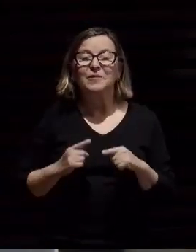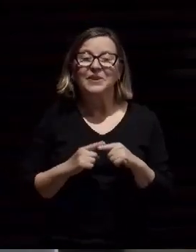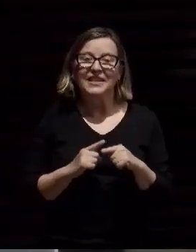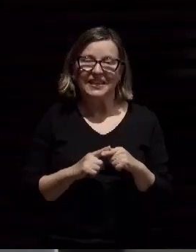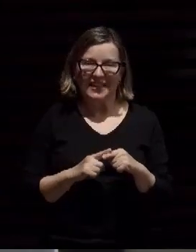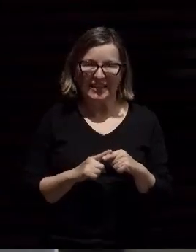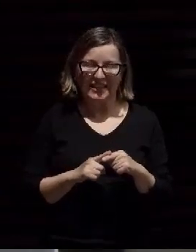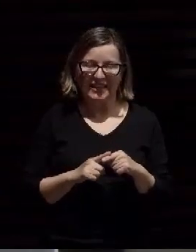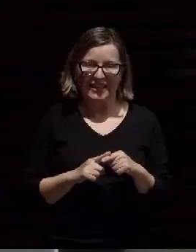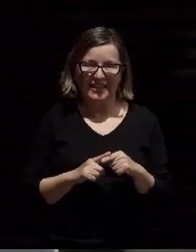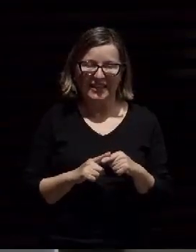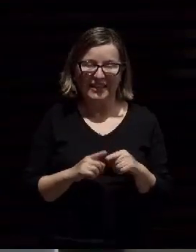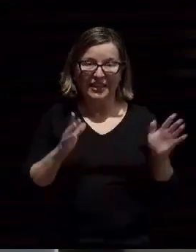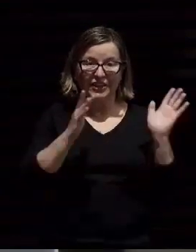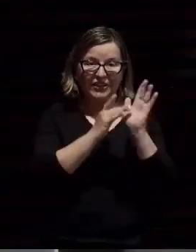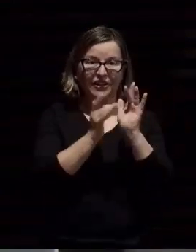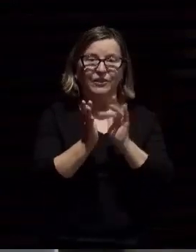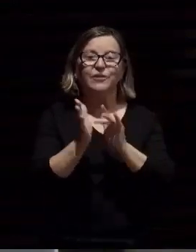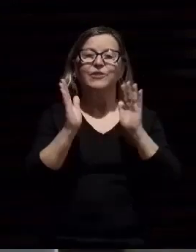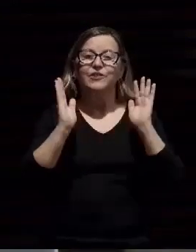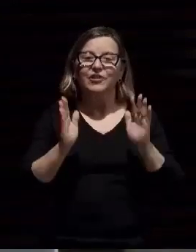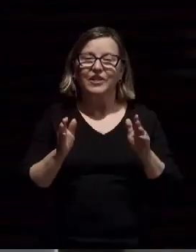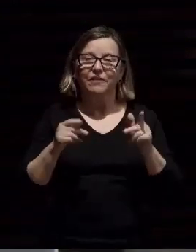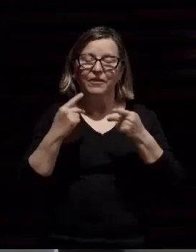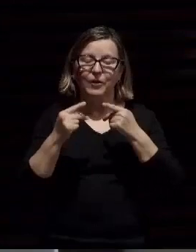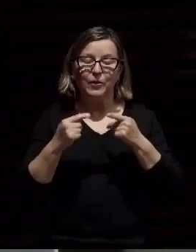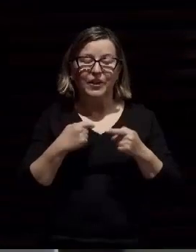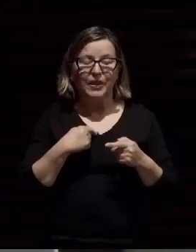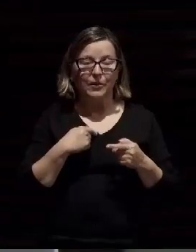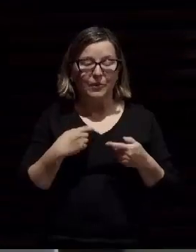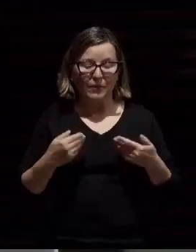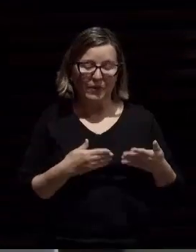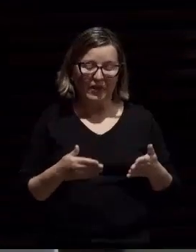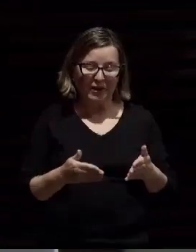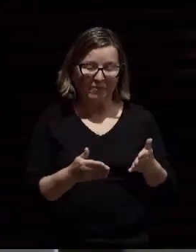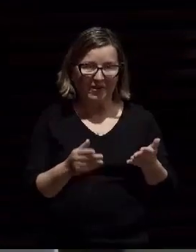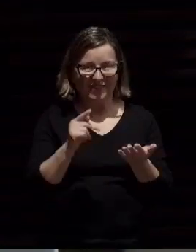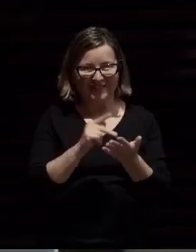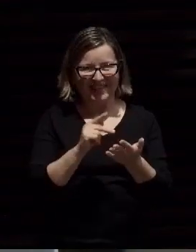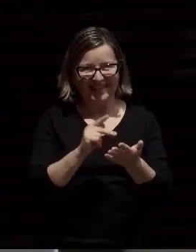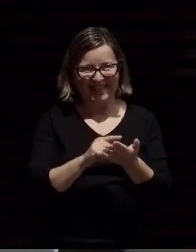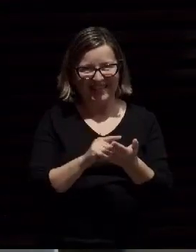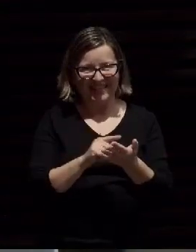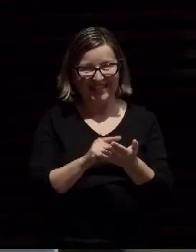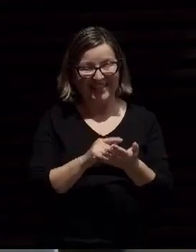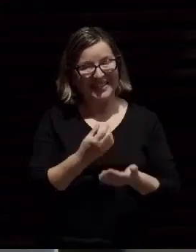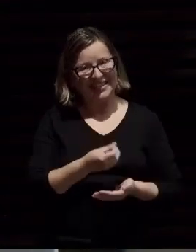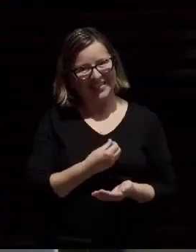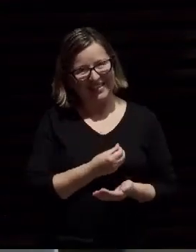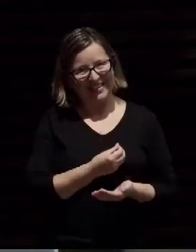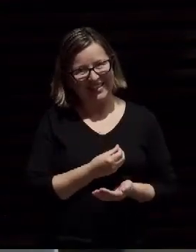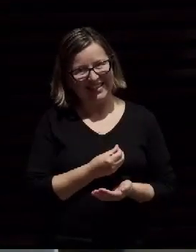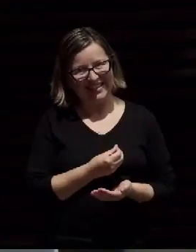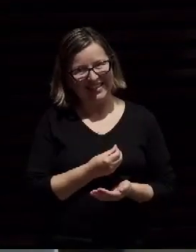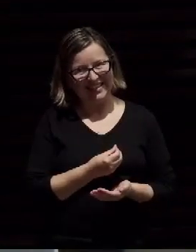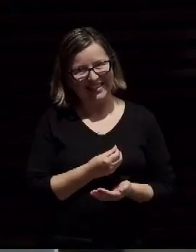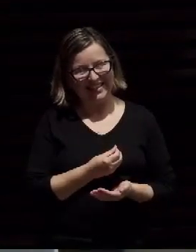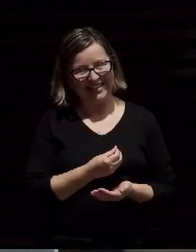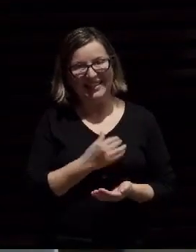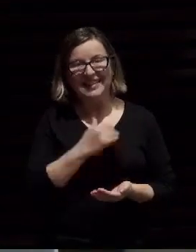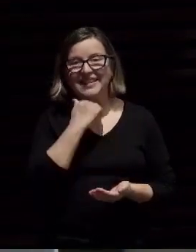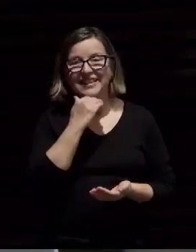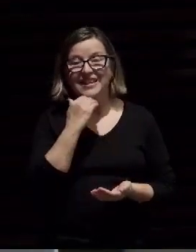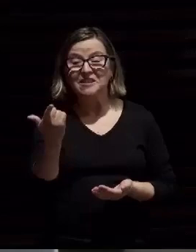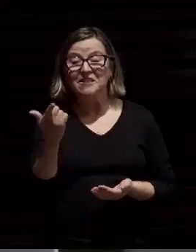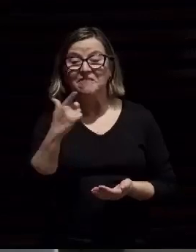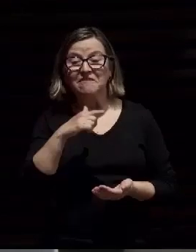eu sou o caminho, a verdade e a vida. E ninguém vem ao